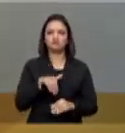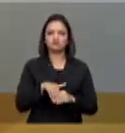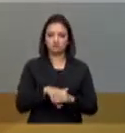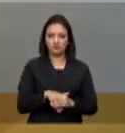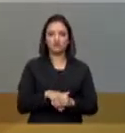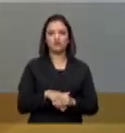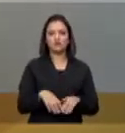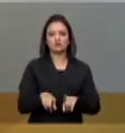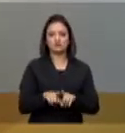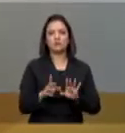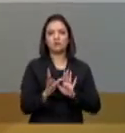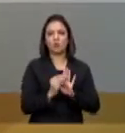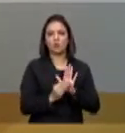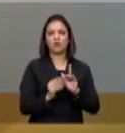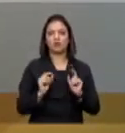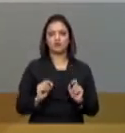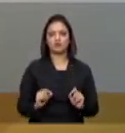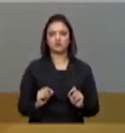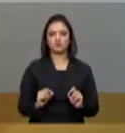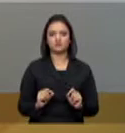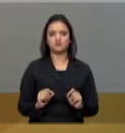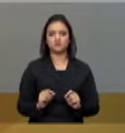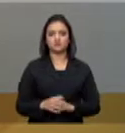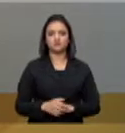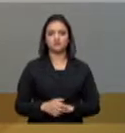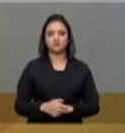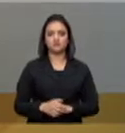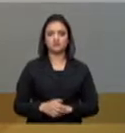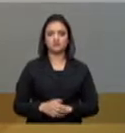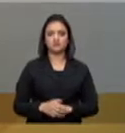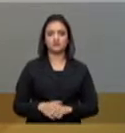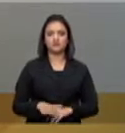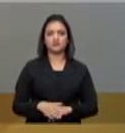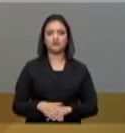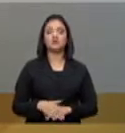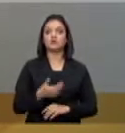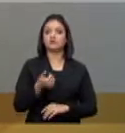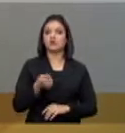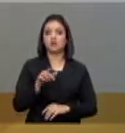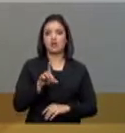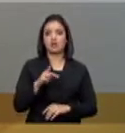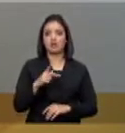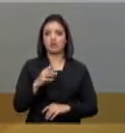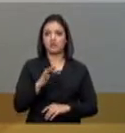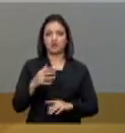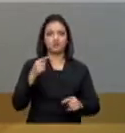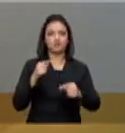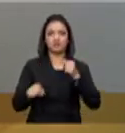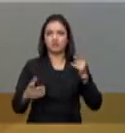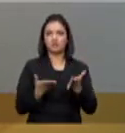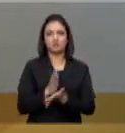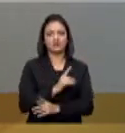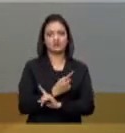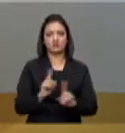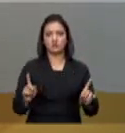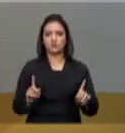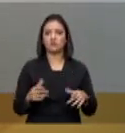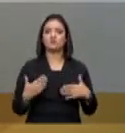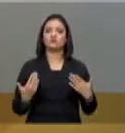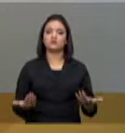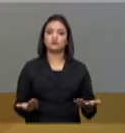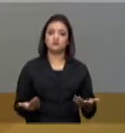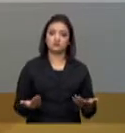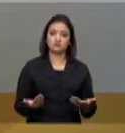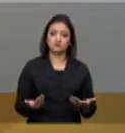vossas excelências, estou votando no sentido da improcedência da presente arguição de descumprimento de preceito fundamental,